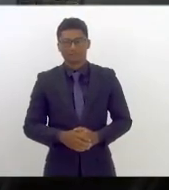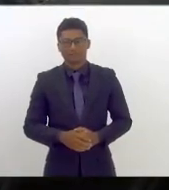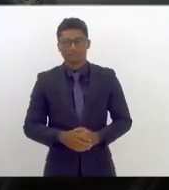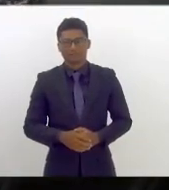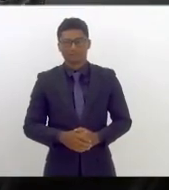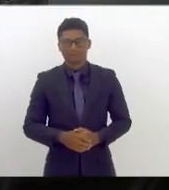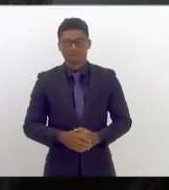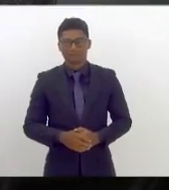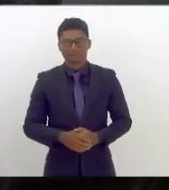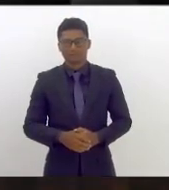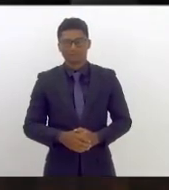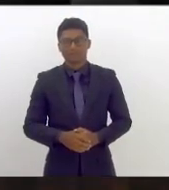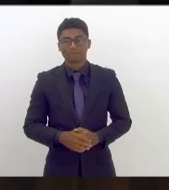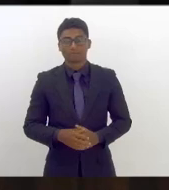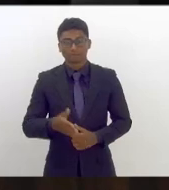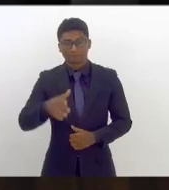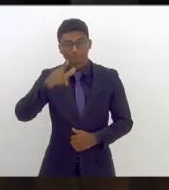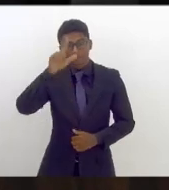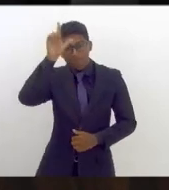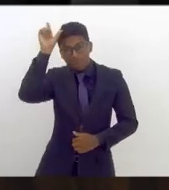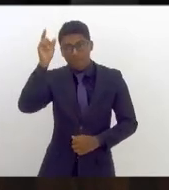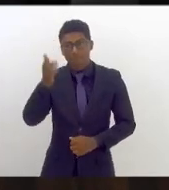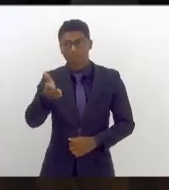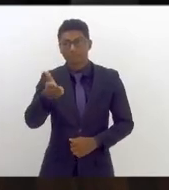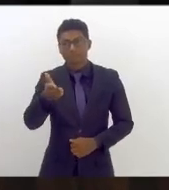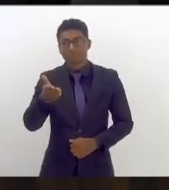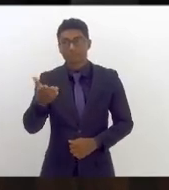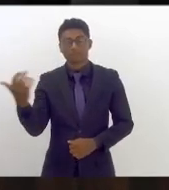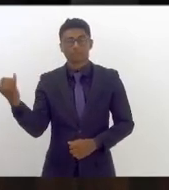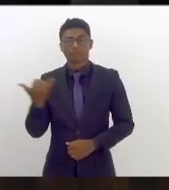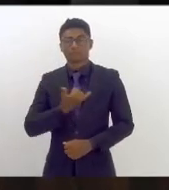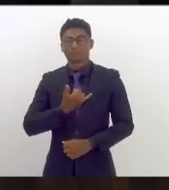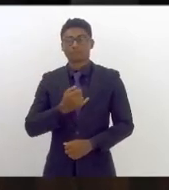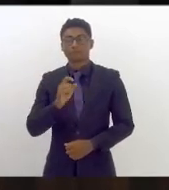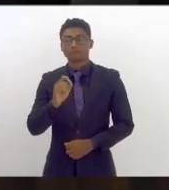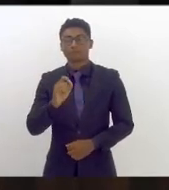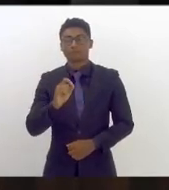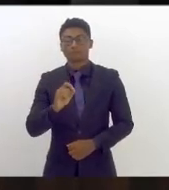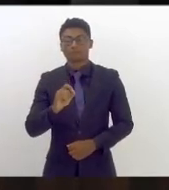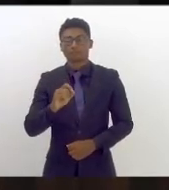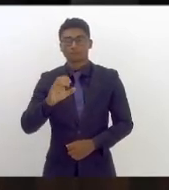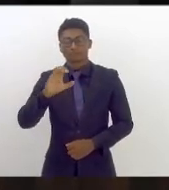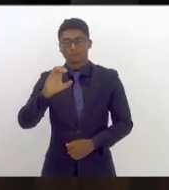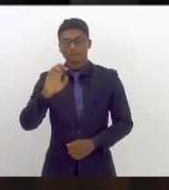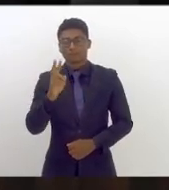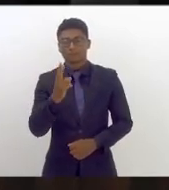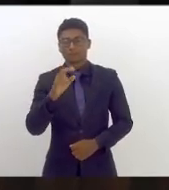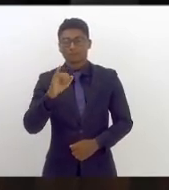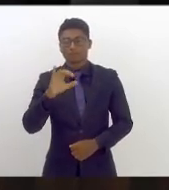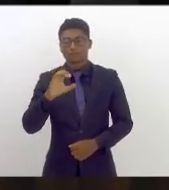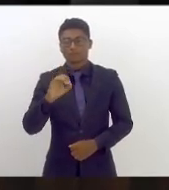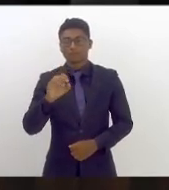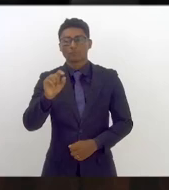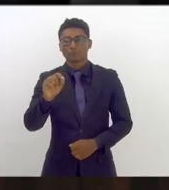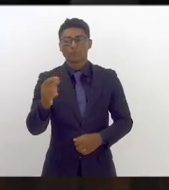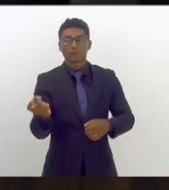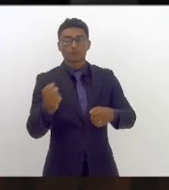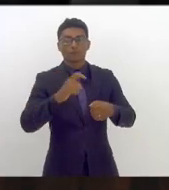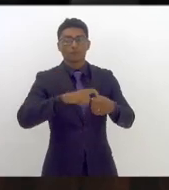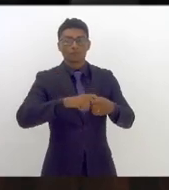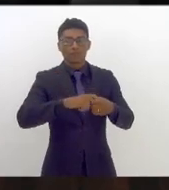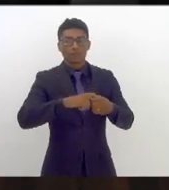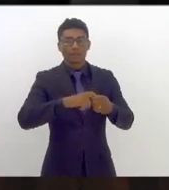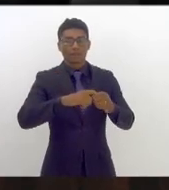Eu, deputado Luiz, estou sendo informado que o Chico Machado fez o entendimento de voltar o primeiro projeto da pauta na